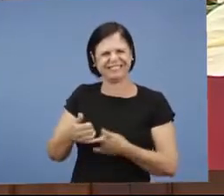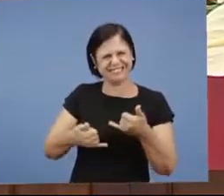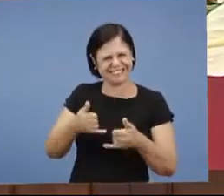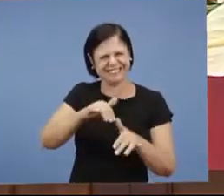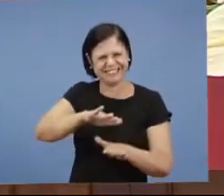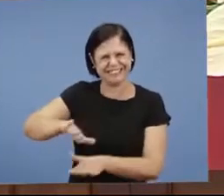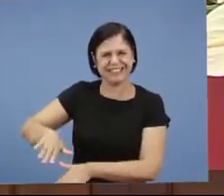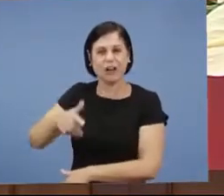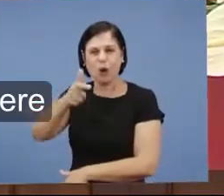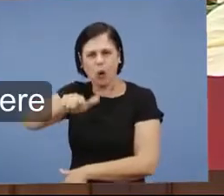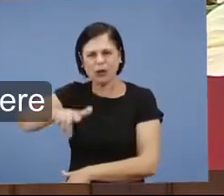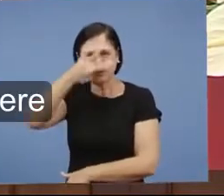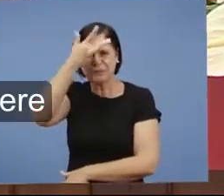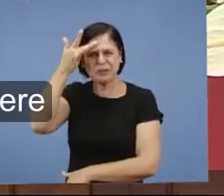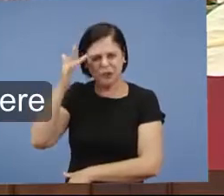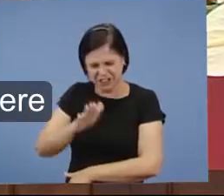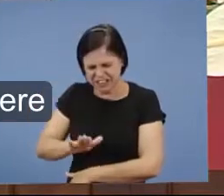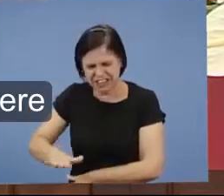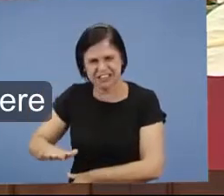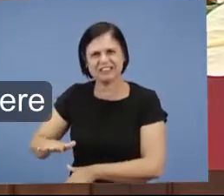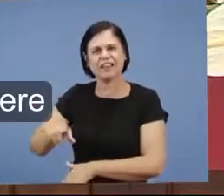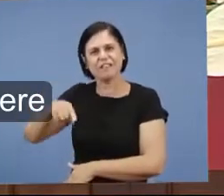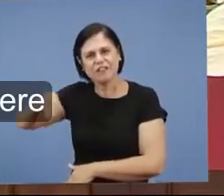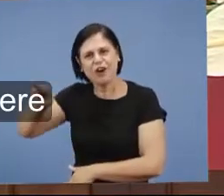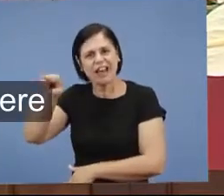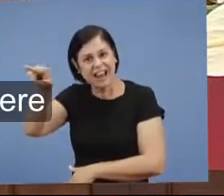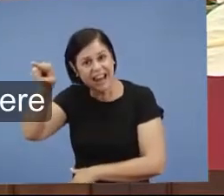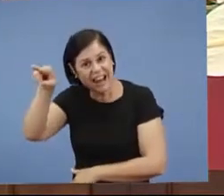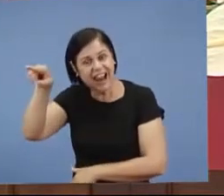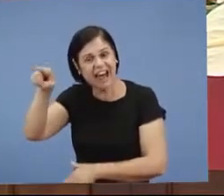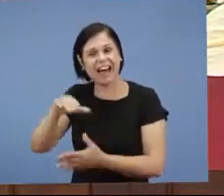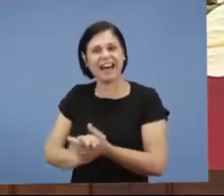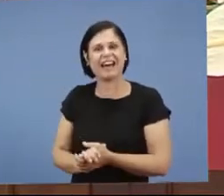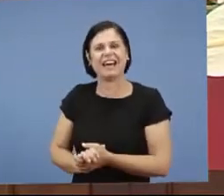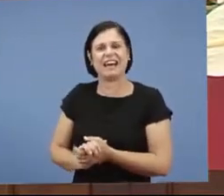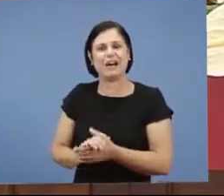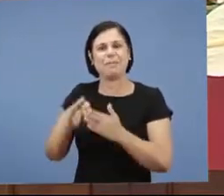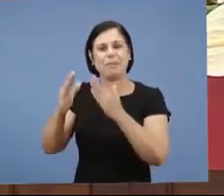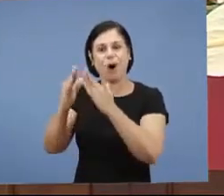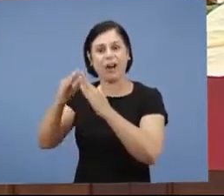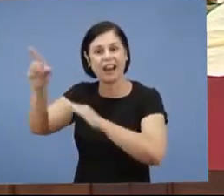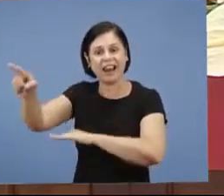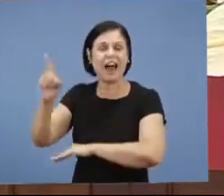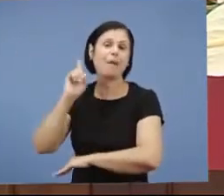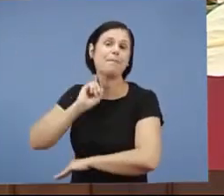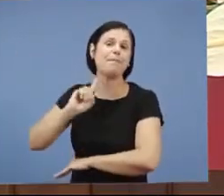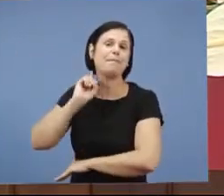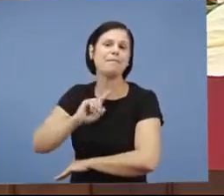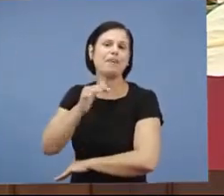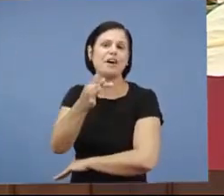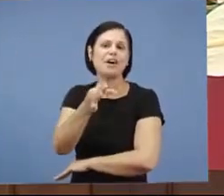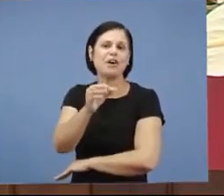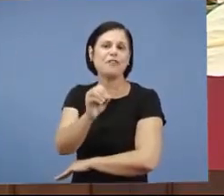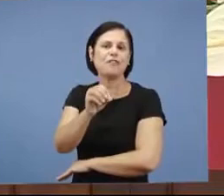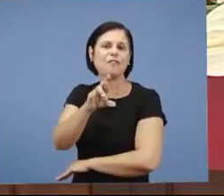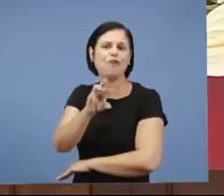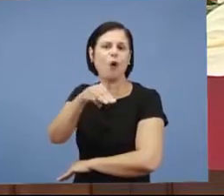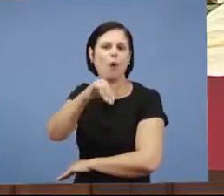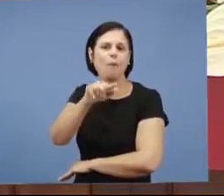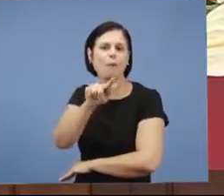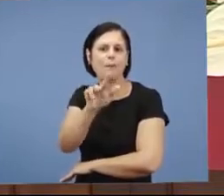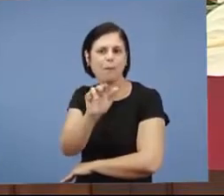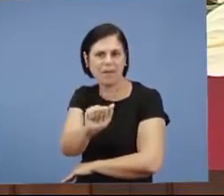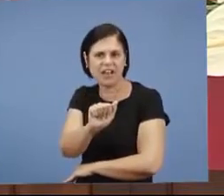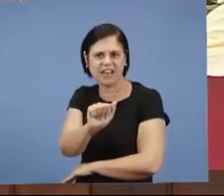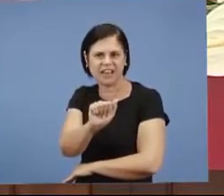Outro veio de Formiga, quer dizer, conhece bem esse negócio de mato aqui. Porque, e é perto de três corações.